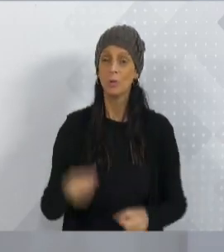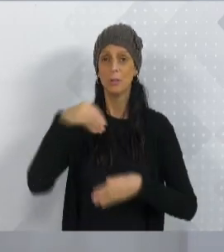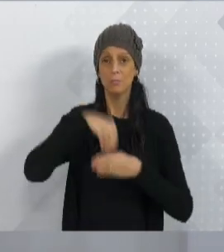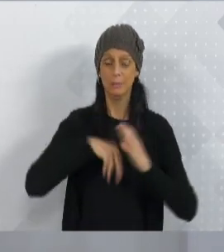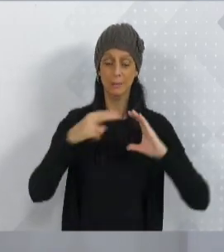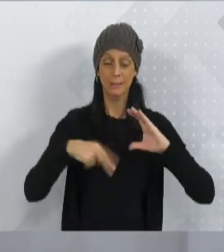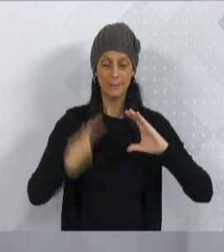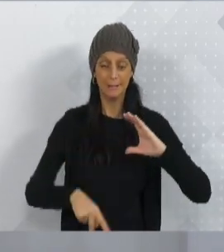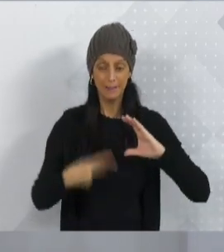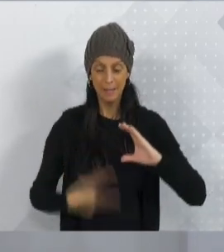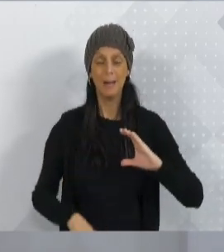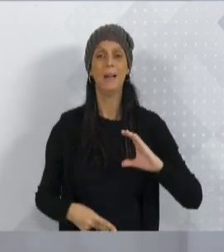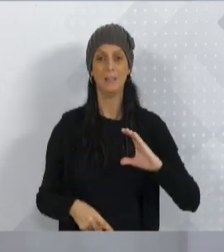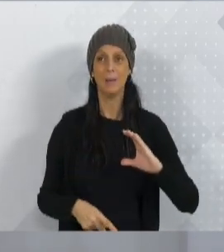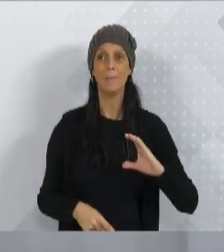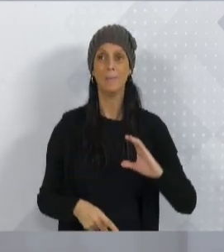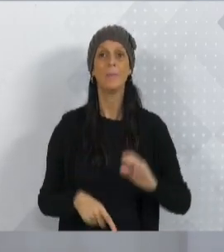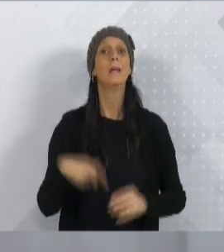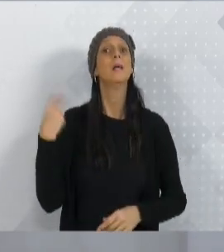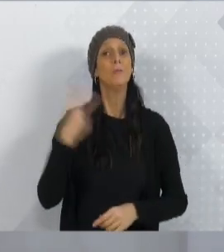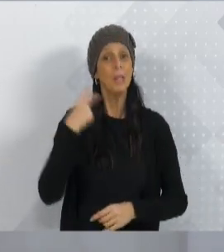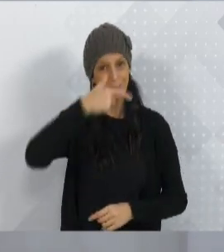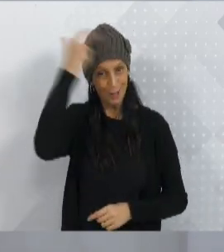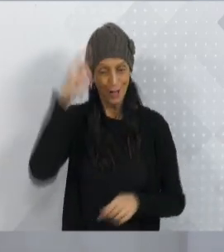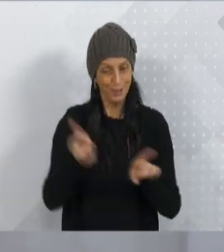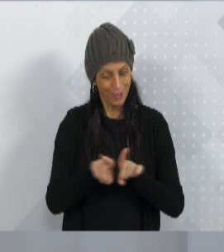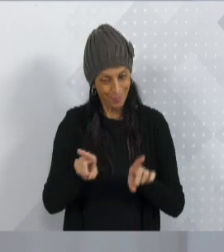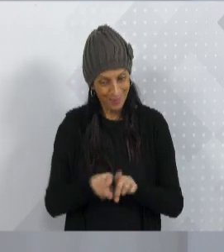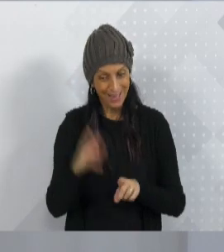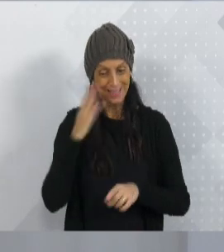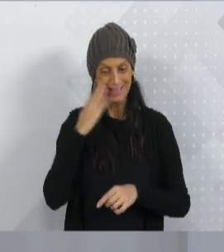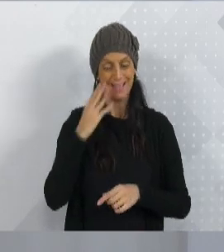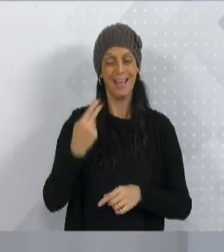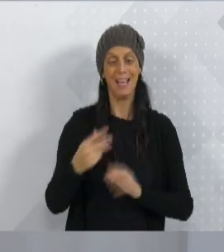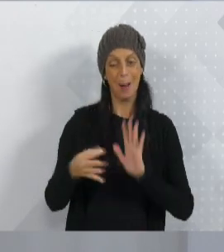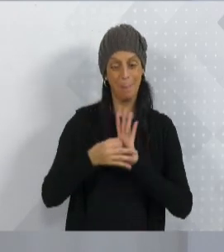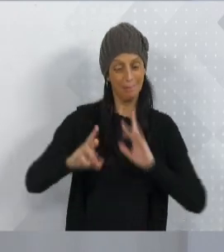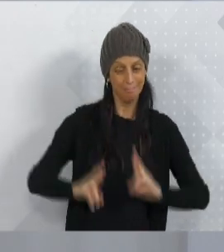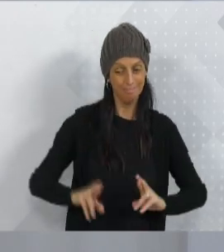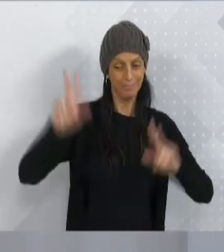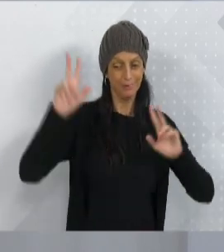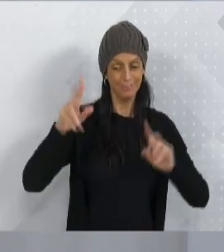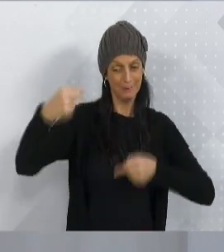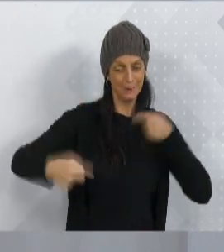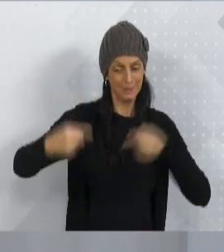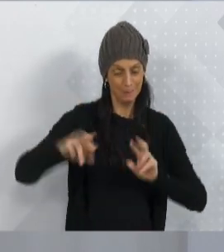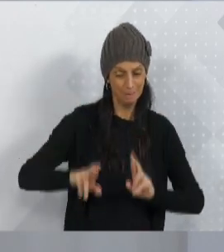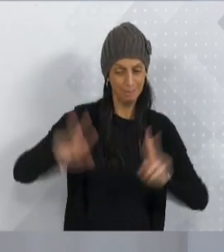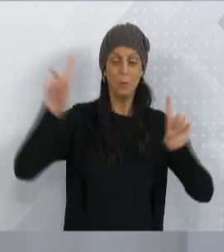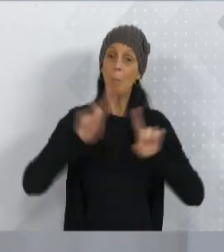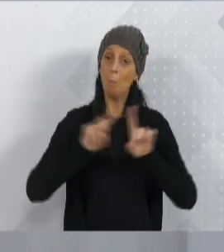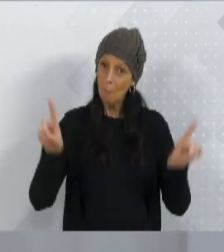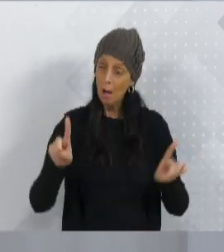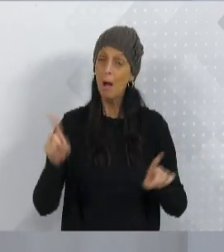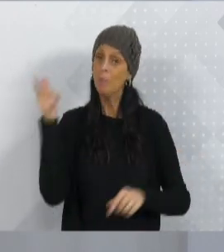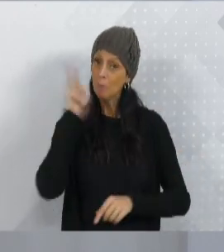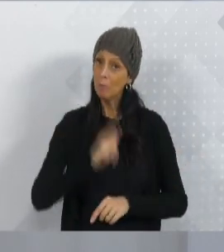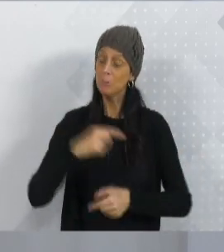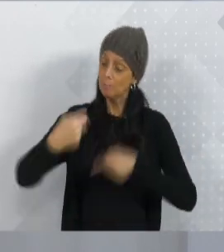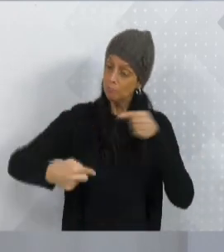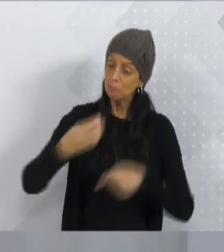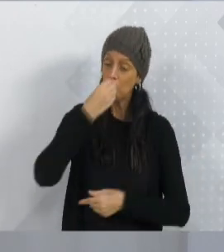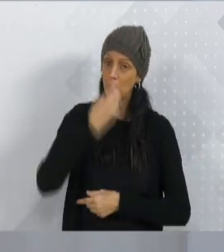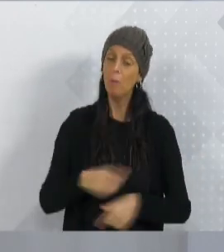casa mesmo Vereador Adriano que é o antagonista a minha pessoa a gente pode ter bons